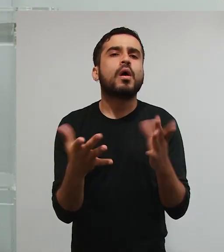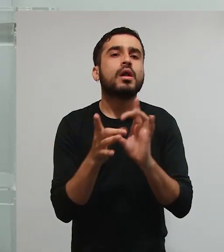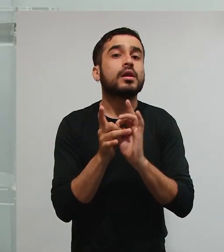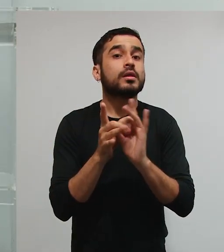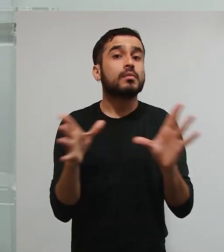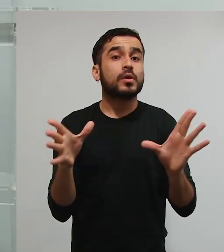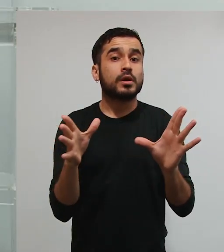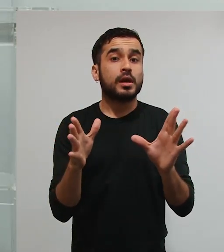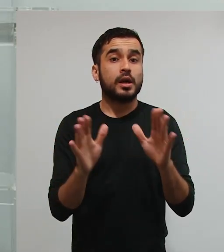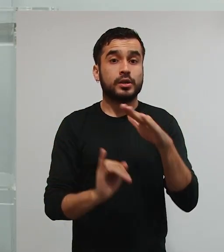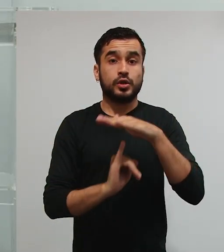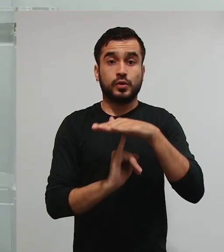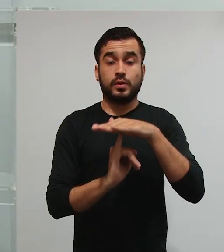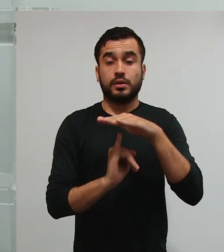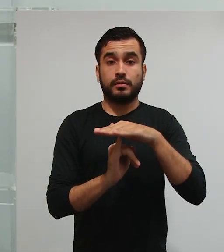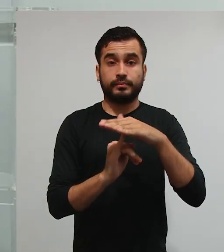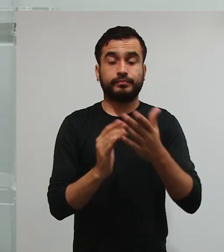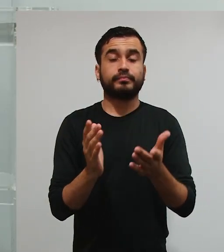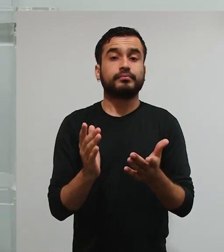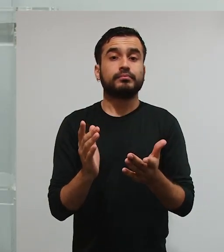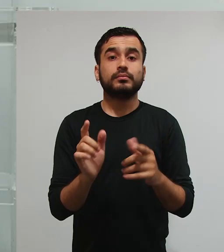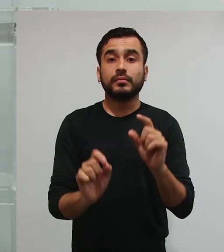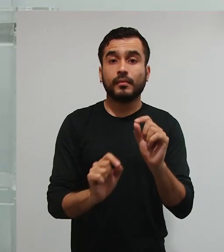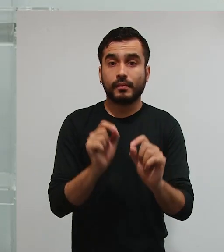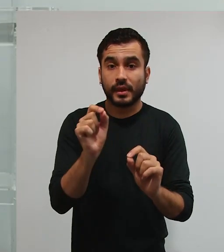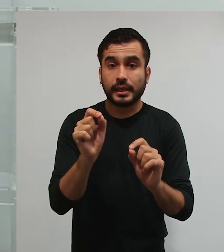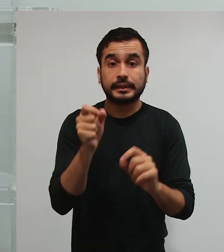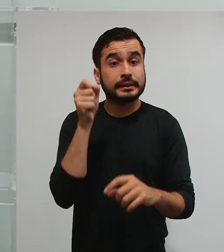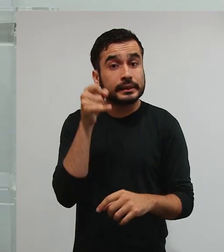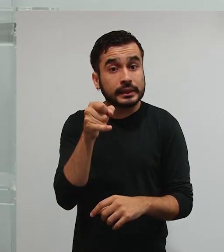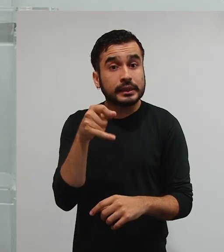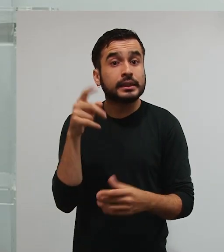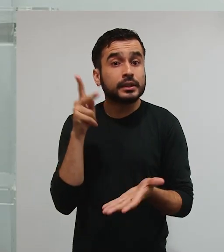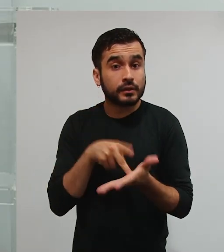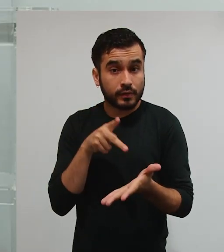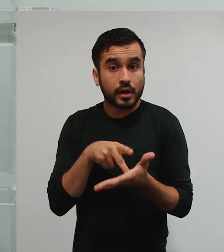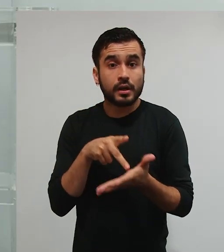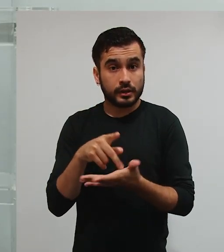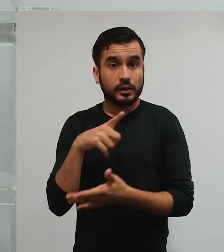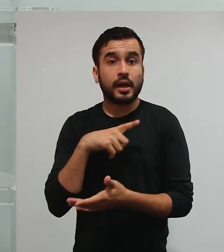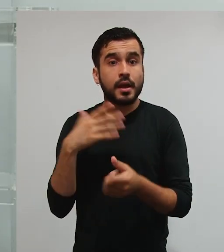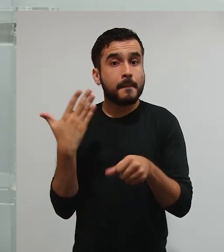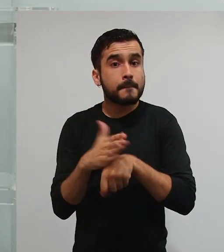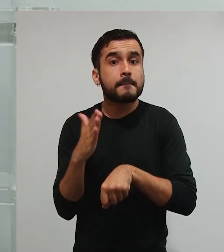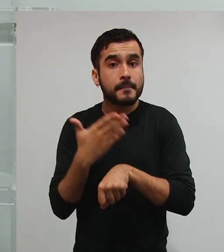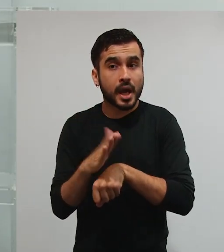a abertura dessa instituição para, se ela realiza práticas